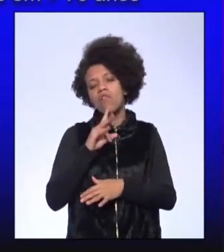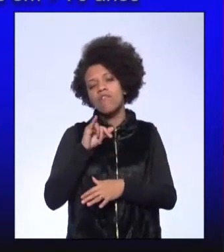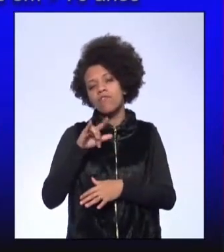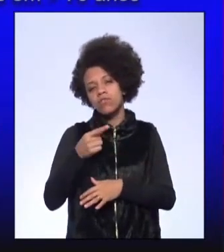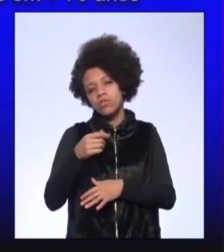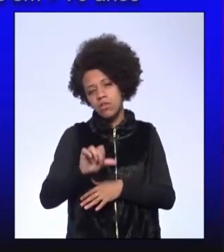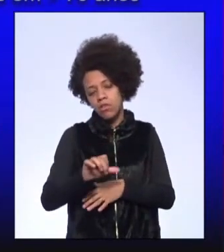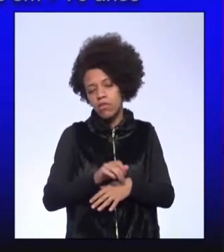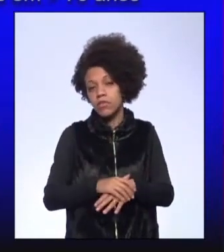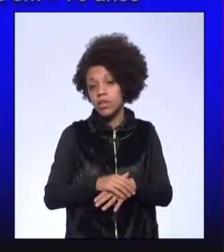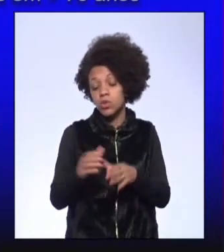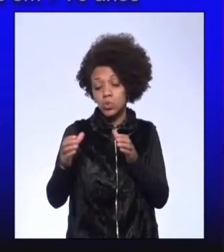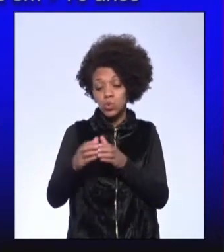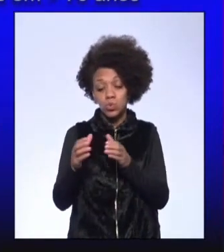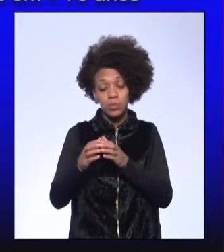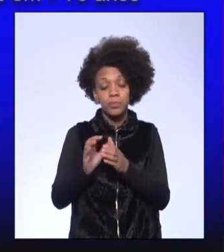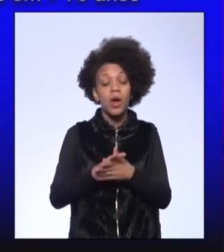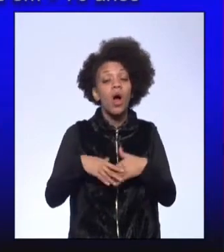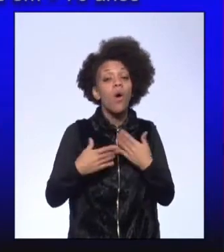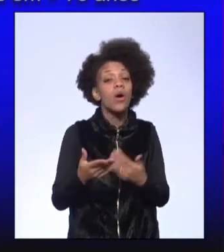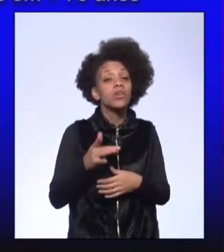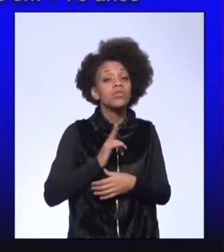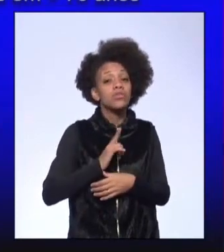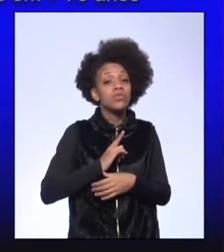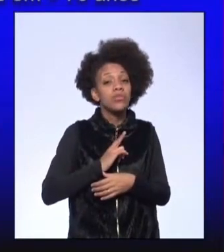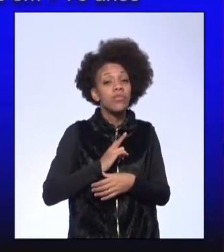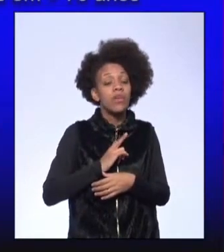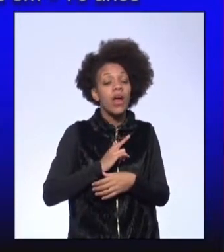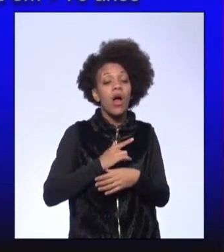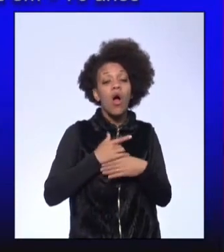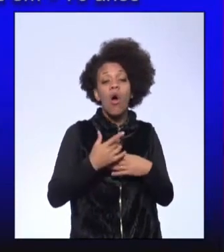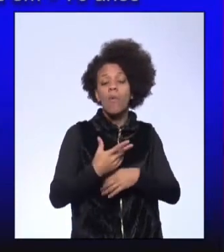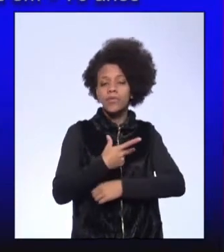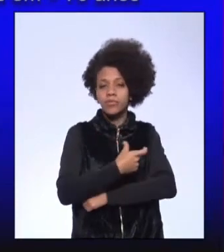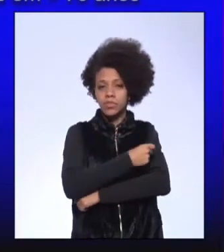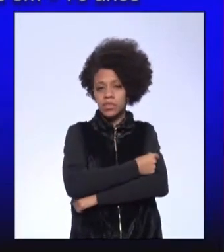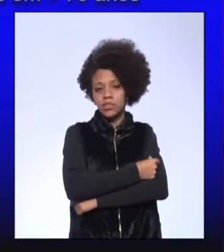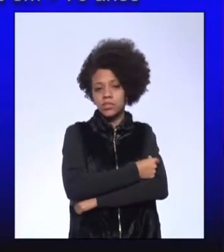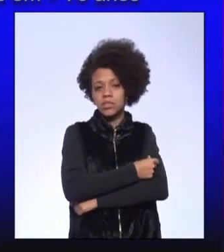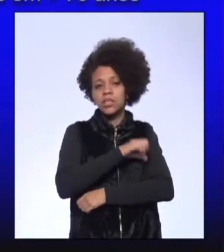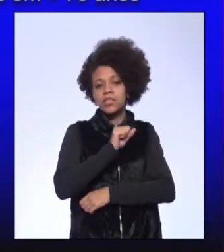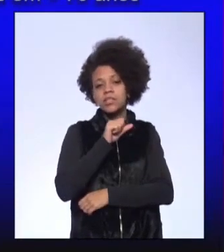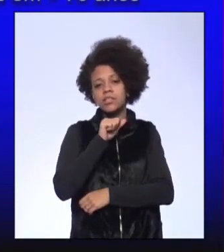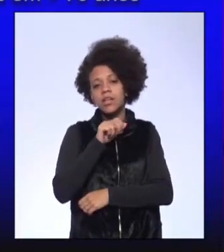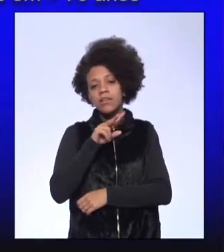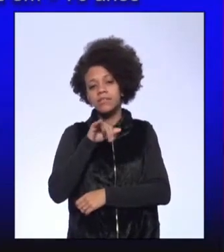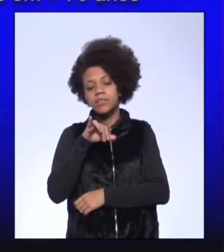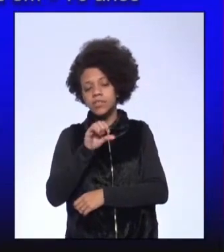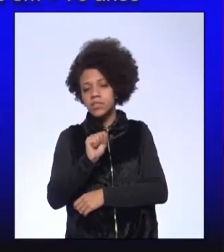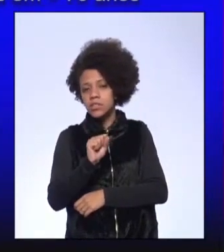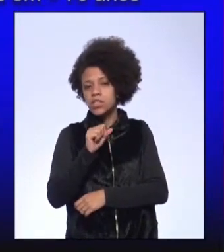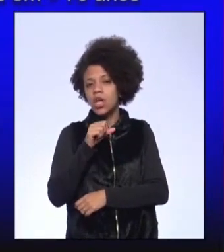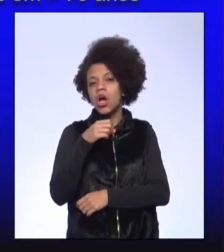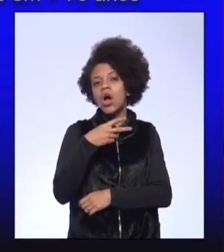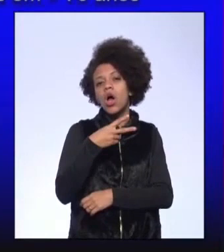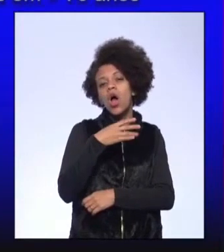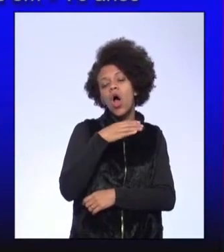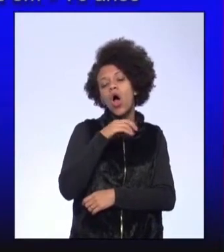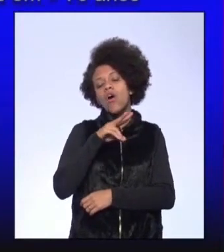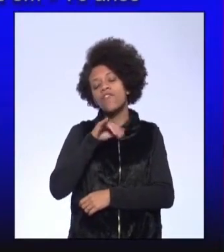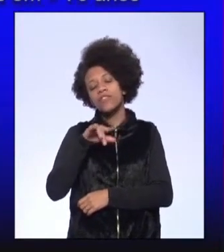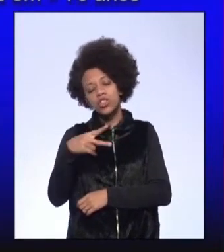comunidade. Quando a gente tiver uma vacina aqui para o SARS-CoV-2, as crianças vão ser vacinadas, mas principalmente com o intuito